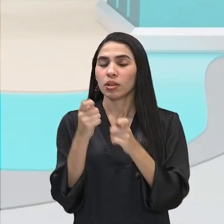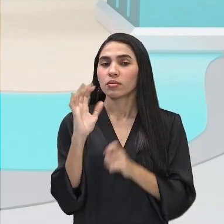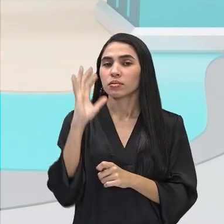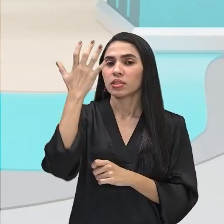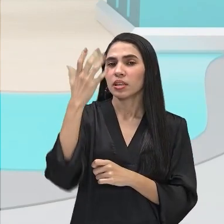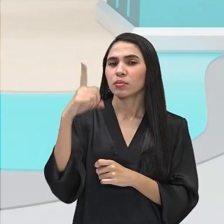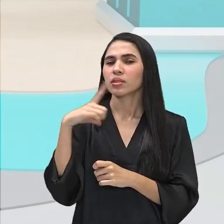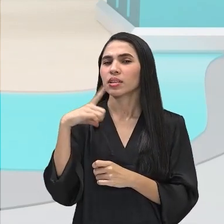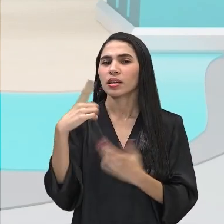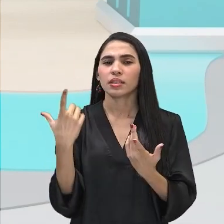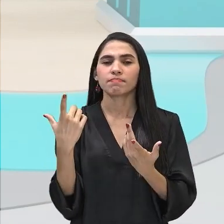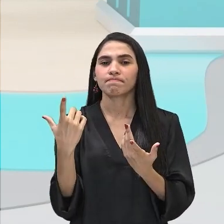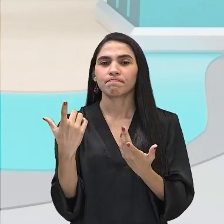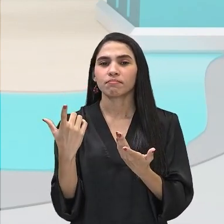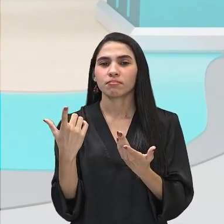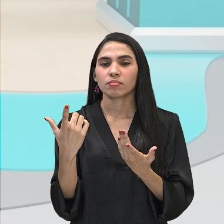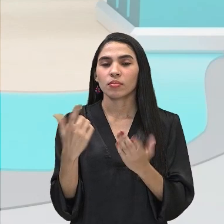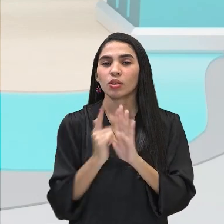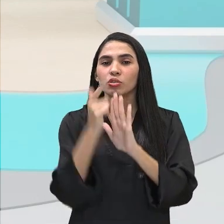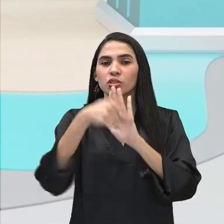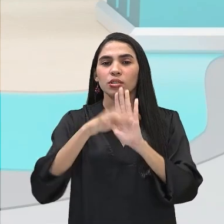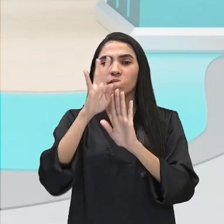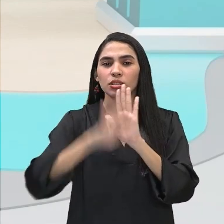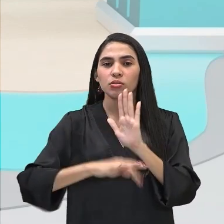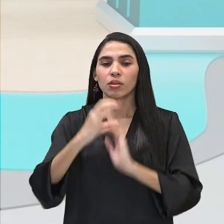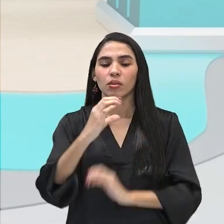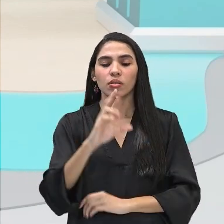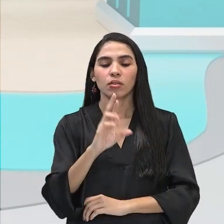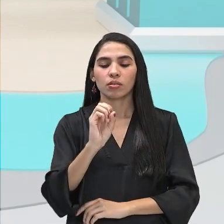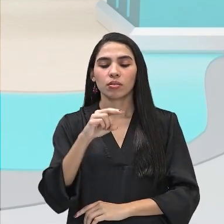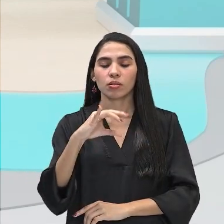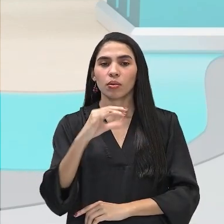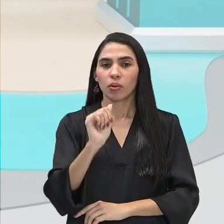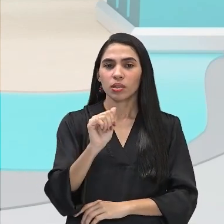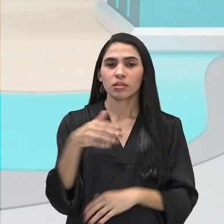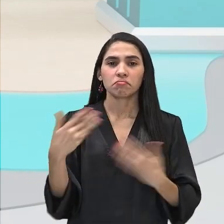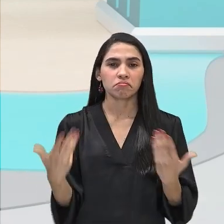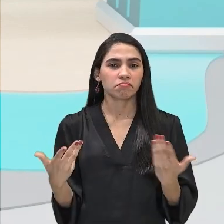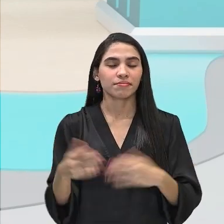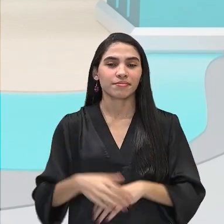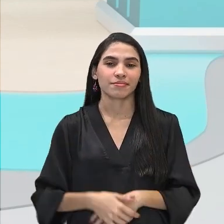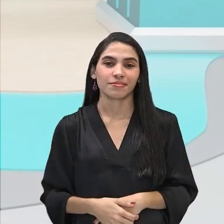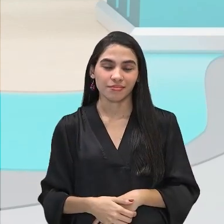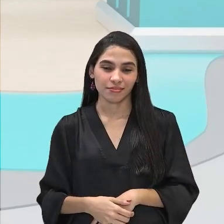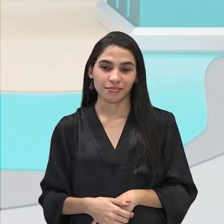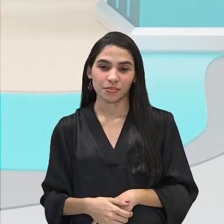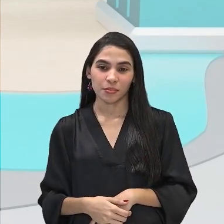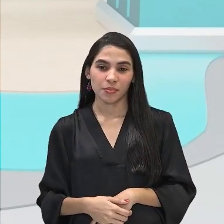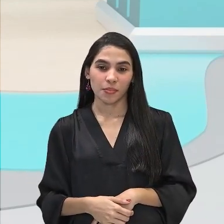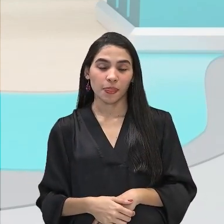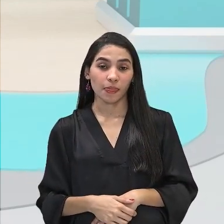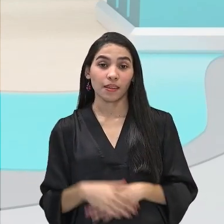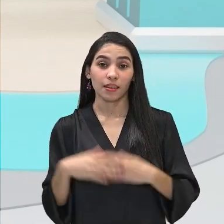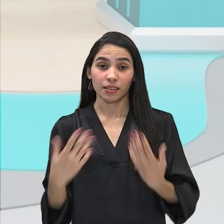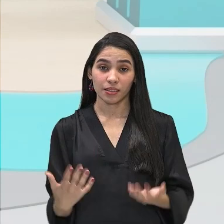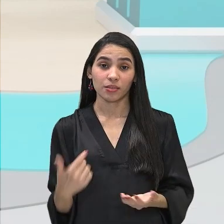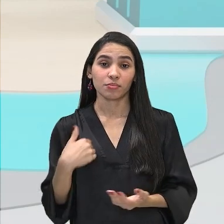a ver com esse gênero textual crônica? Então, já pelo